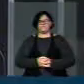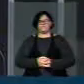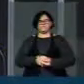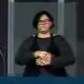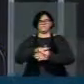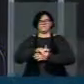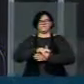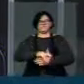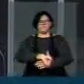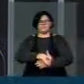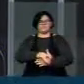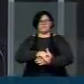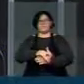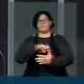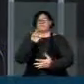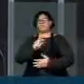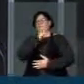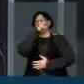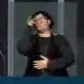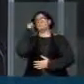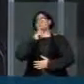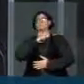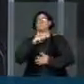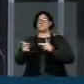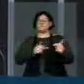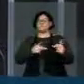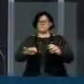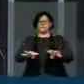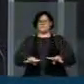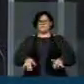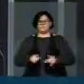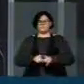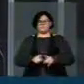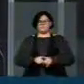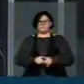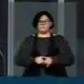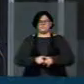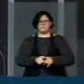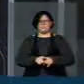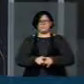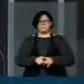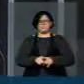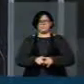lideranças, autoridades, todos os presentes ao plenário, quem